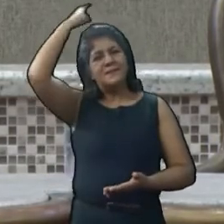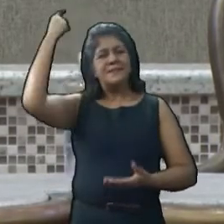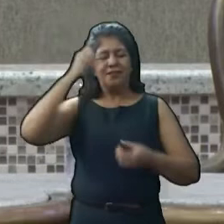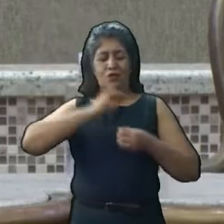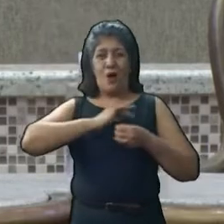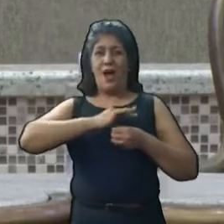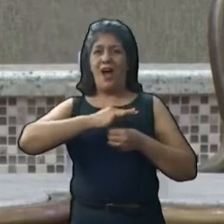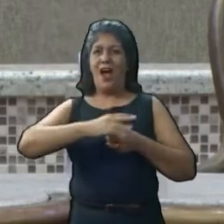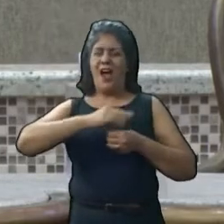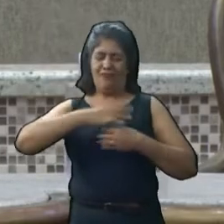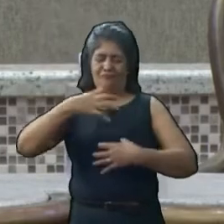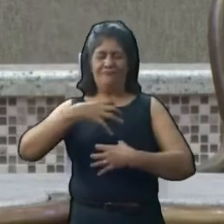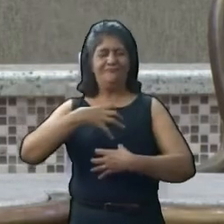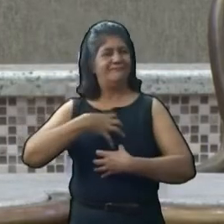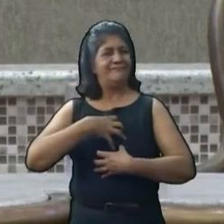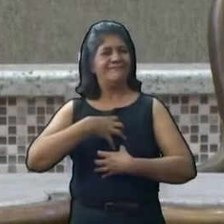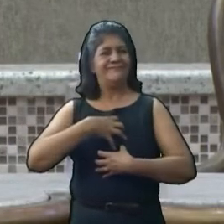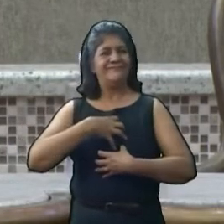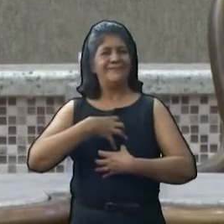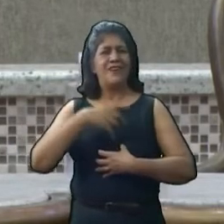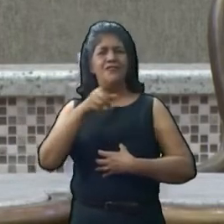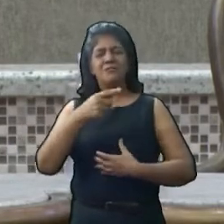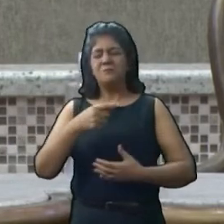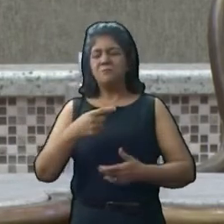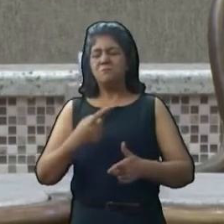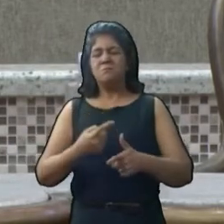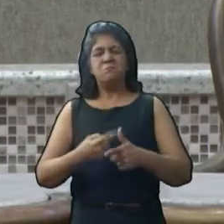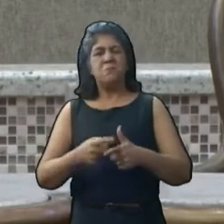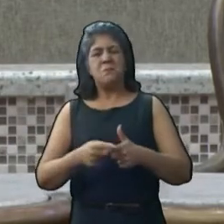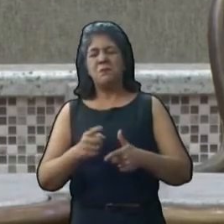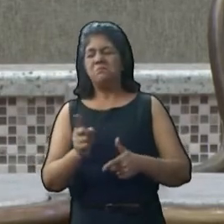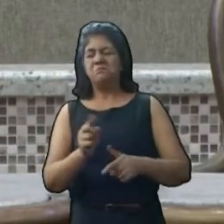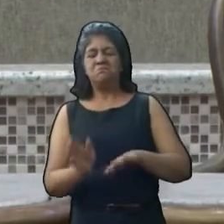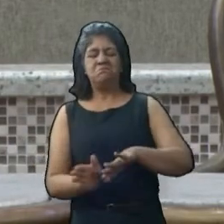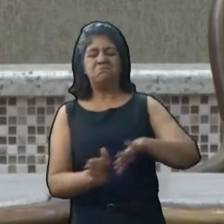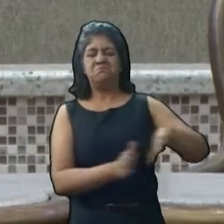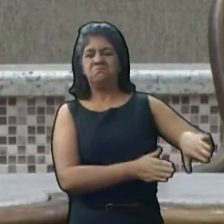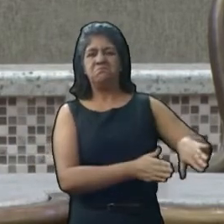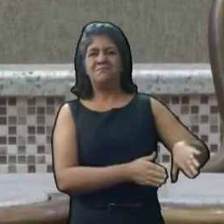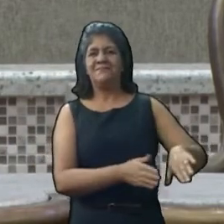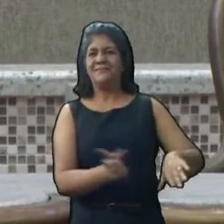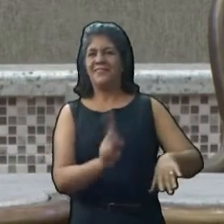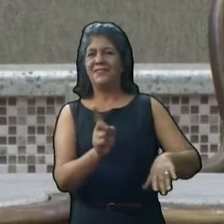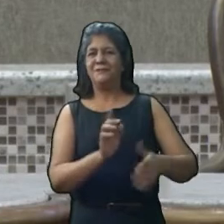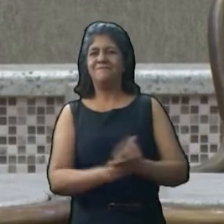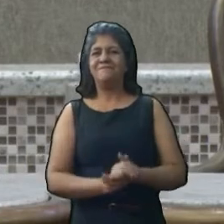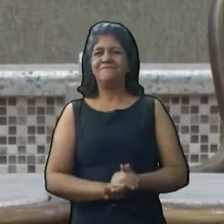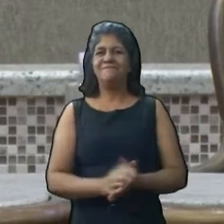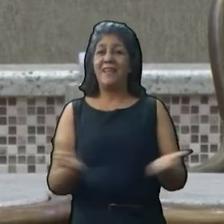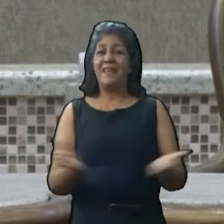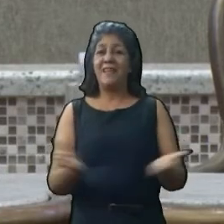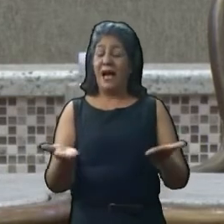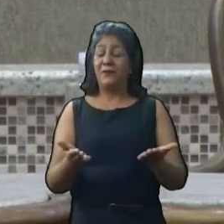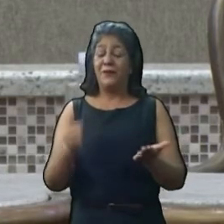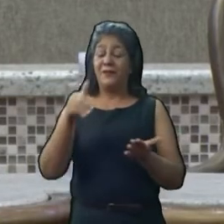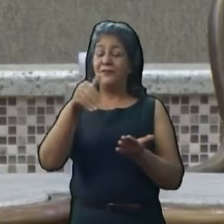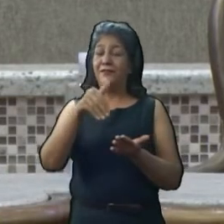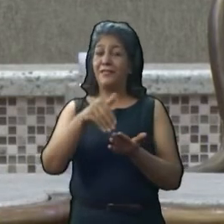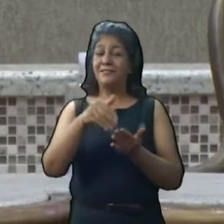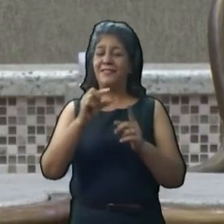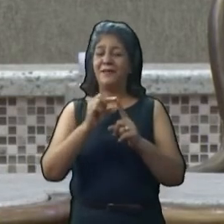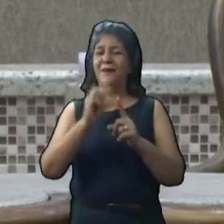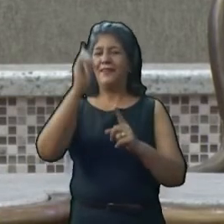o nome daquele que vive e reina para sempre então eu gostaria de concluir essa palavra neste